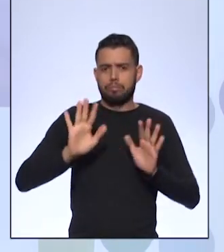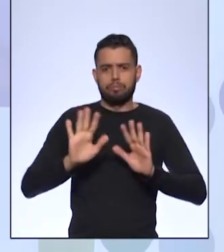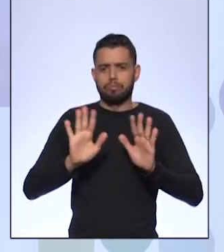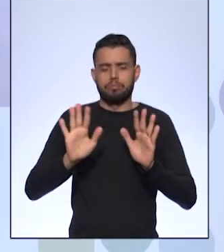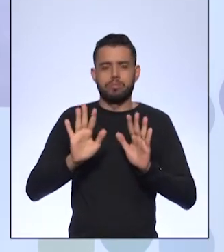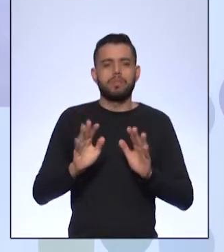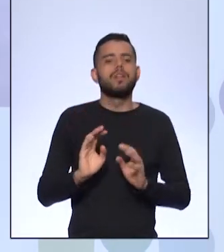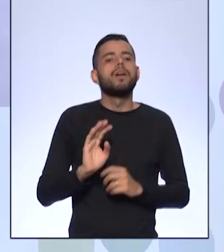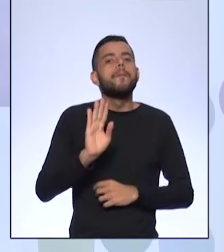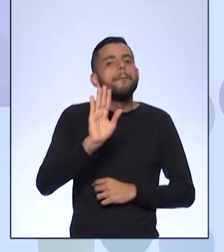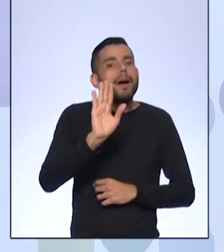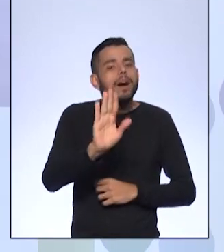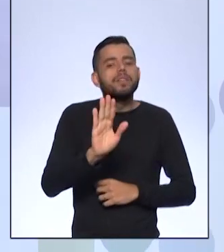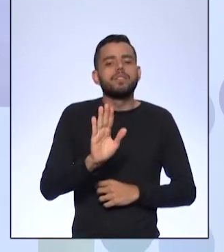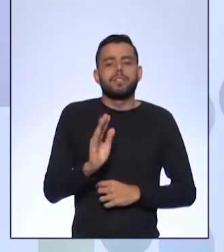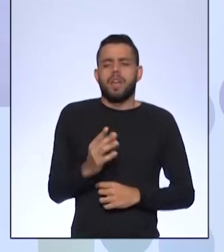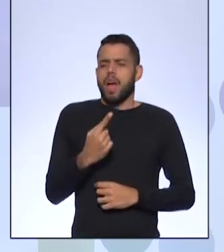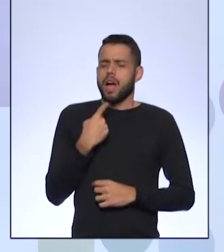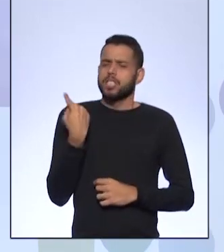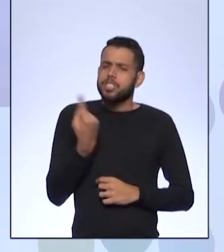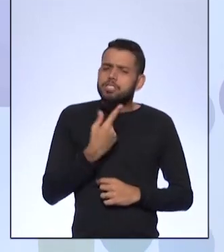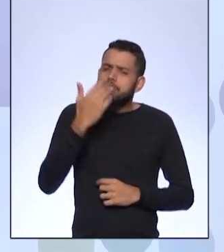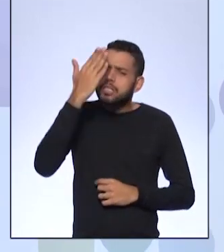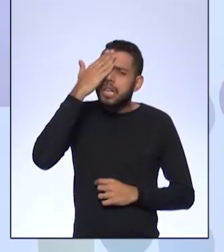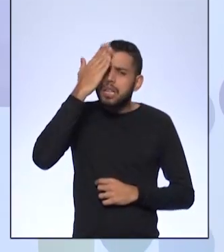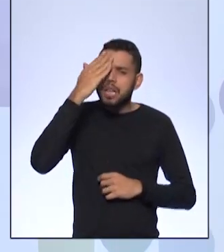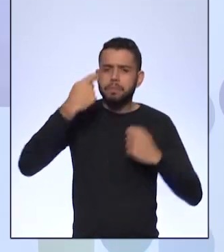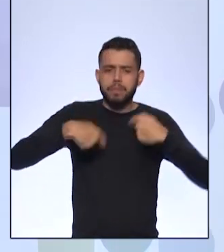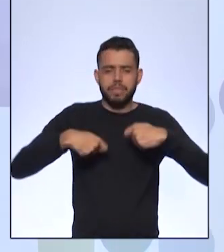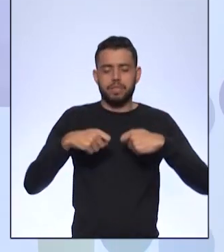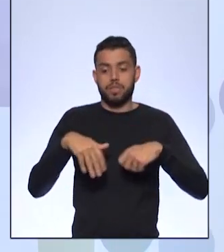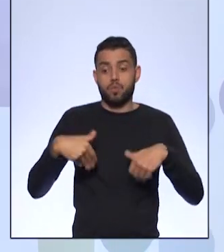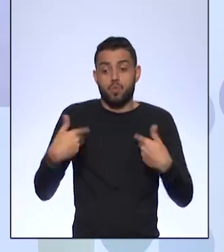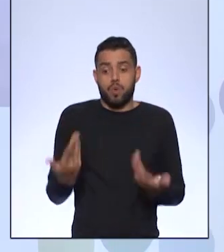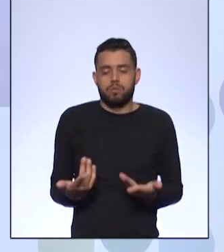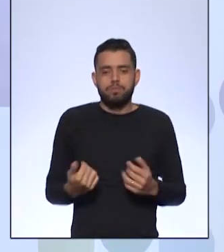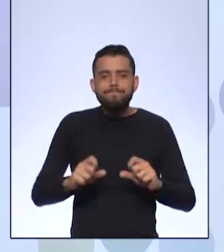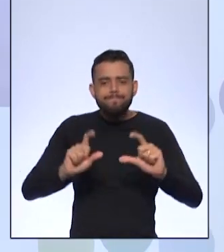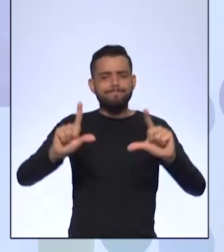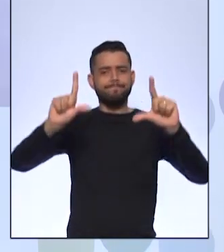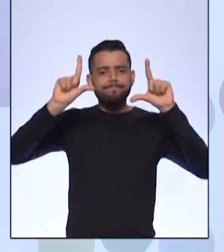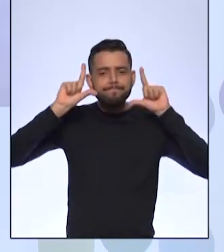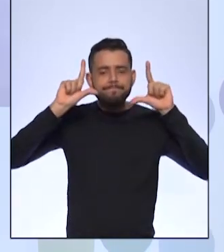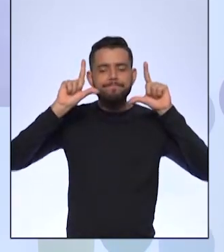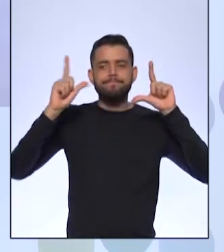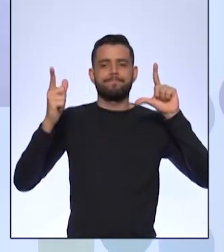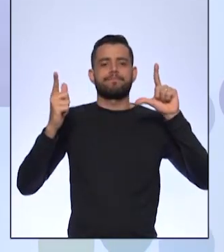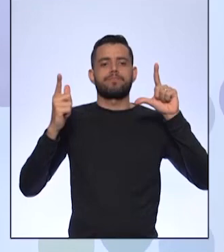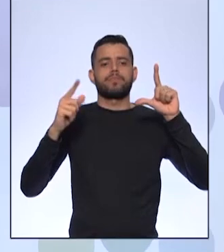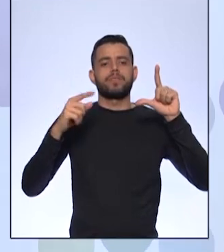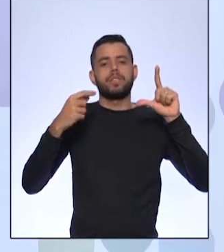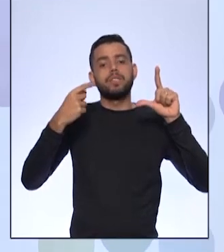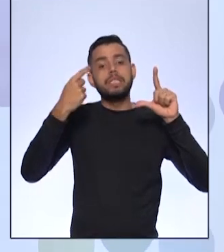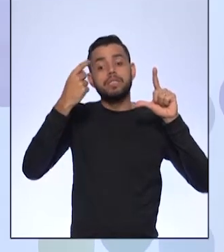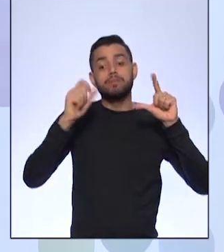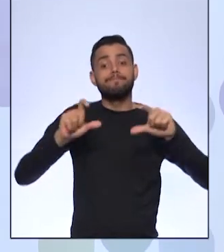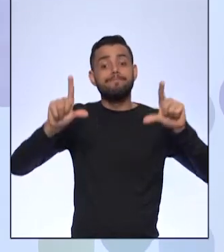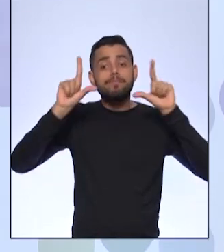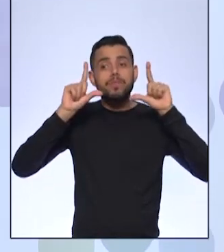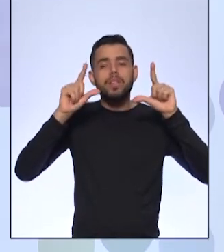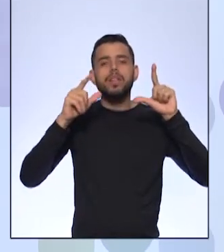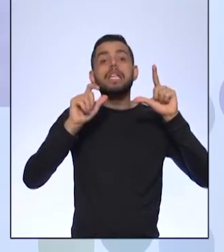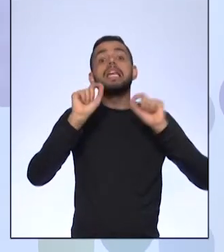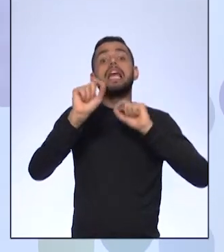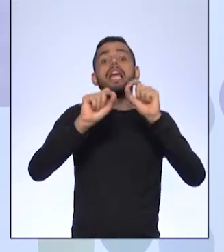eu acho que é uma coisa que a gente tem que entender, que a partir do momento que a gente se expõe, a gente tem que ter noção até onde essa exposição está